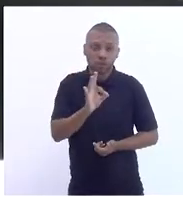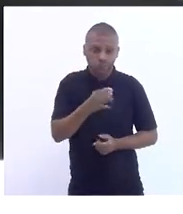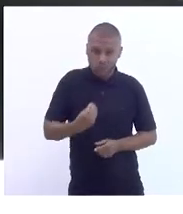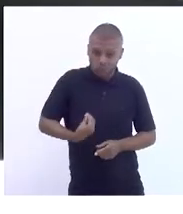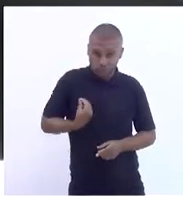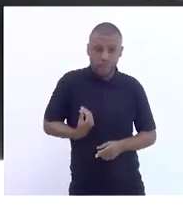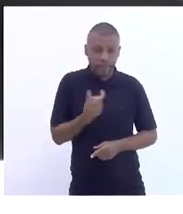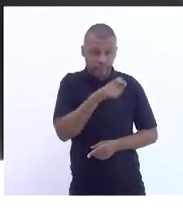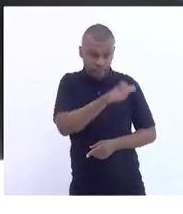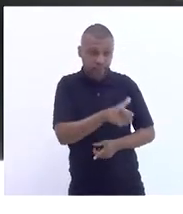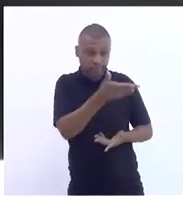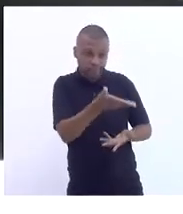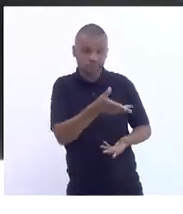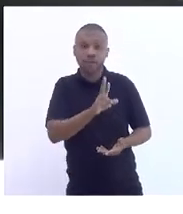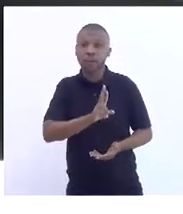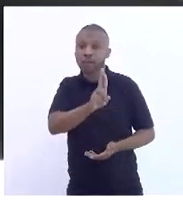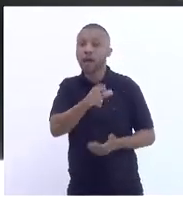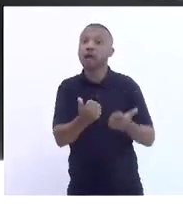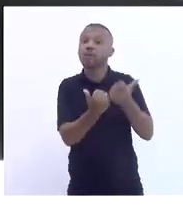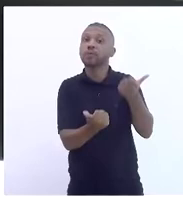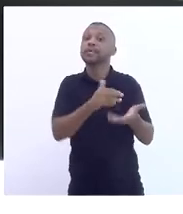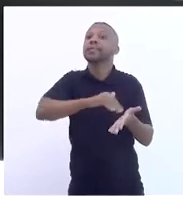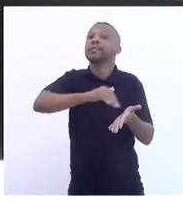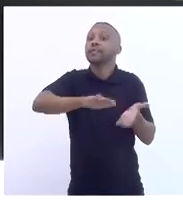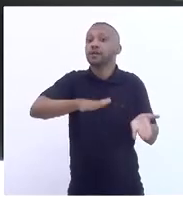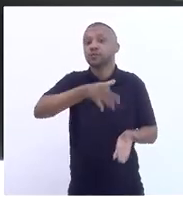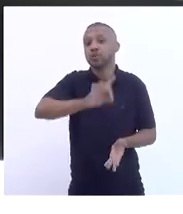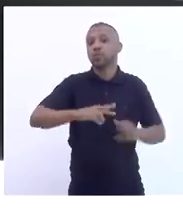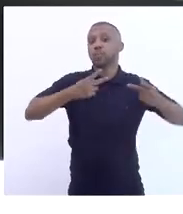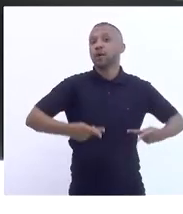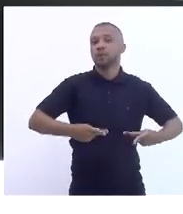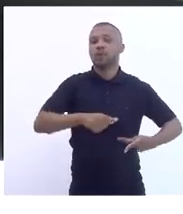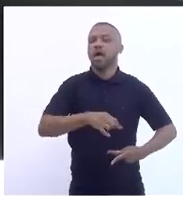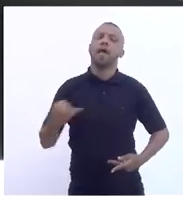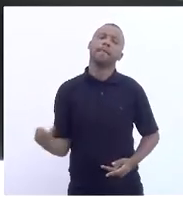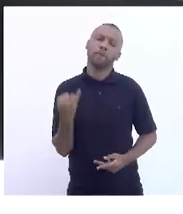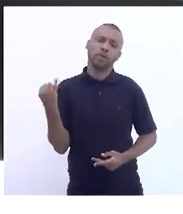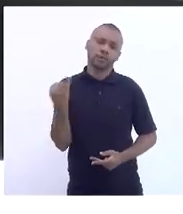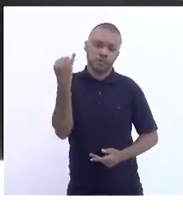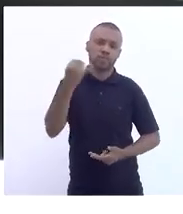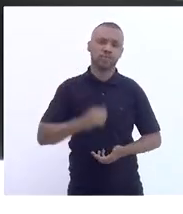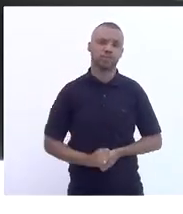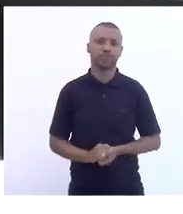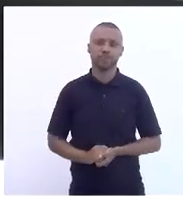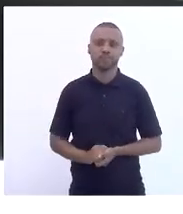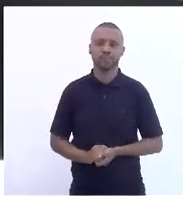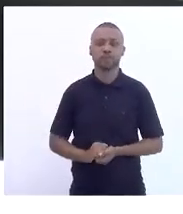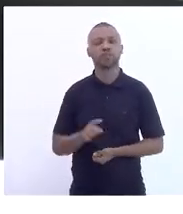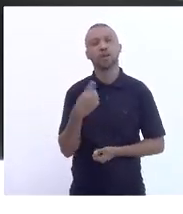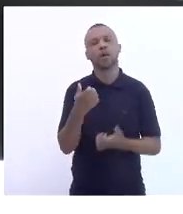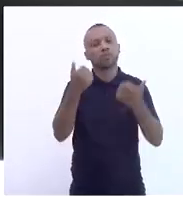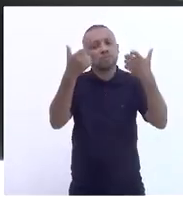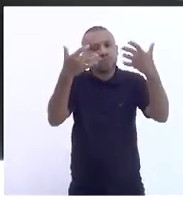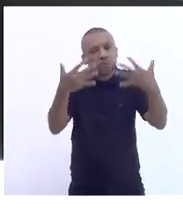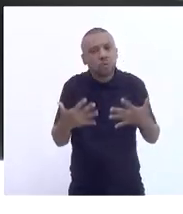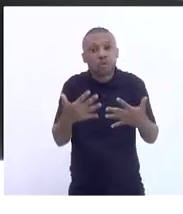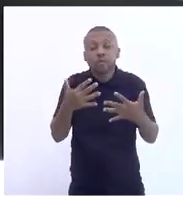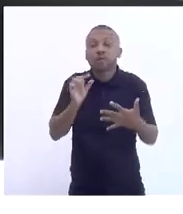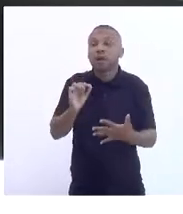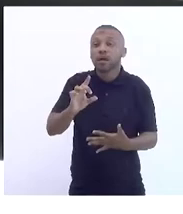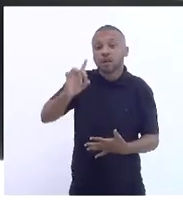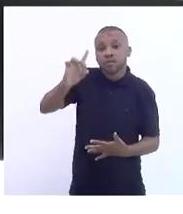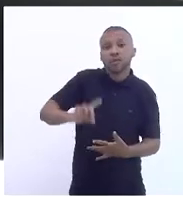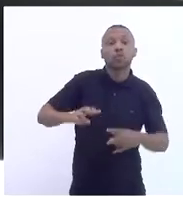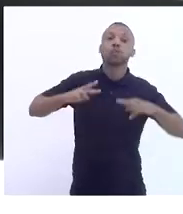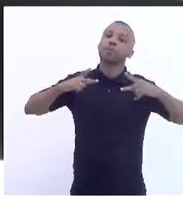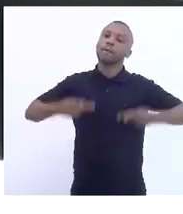presença aqui representando a subsecretaria de direitos humanos é fundamental já dissemos aqui direitos